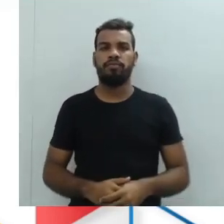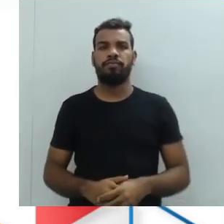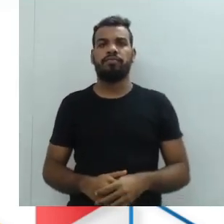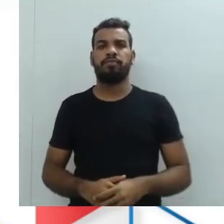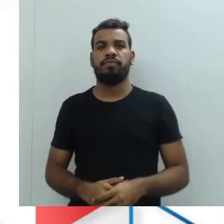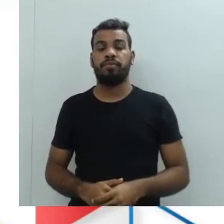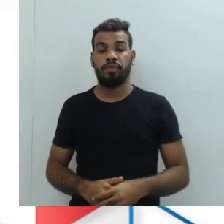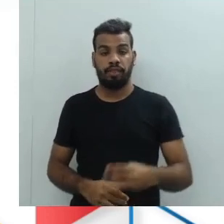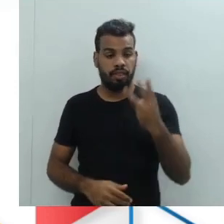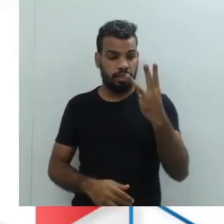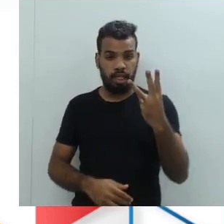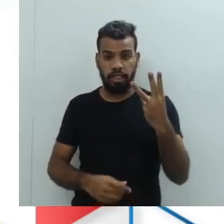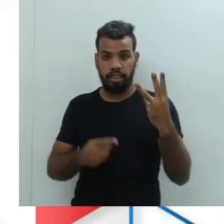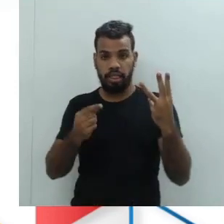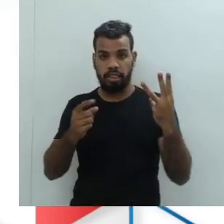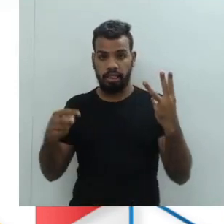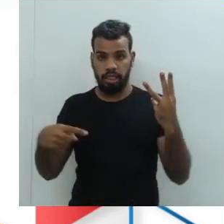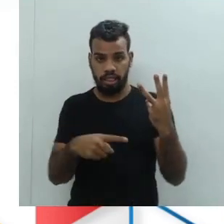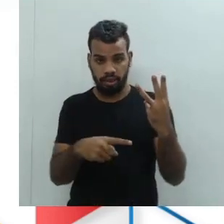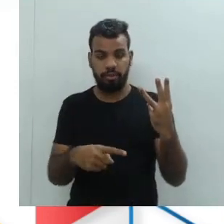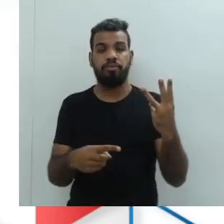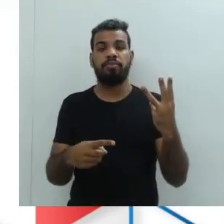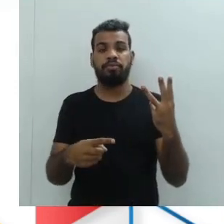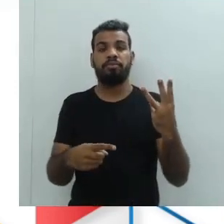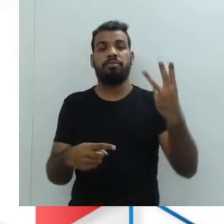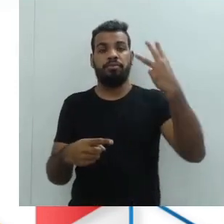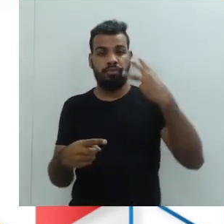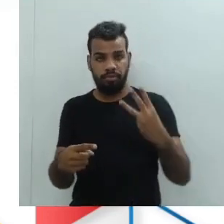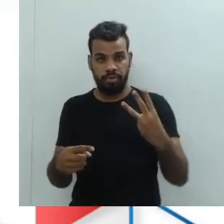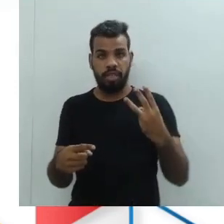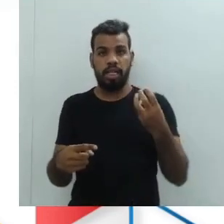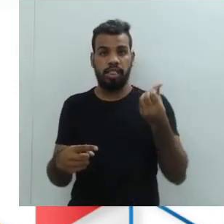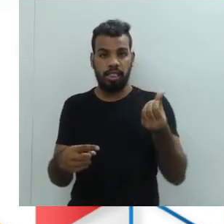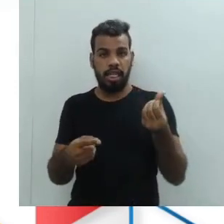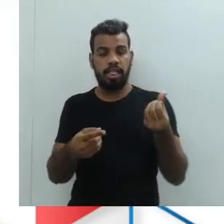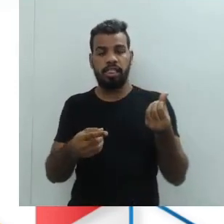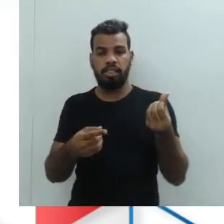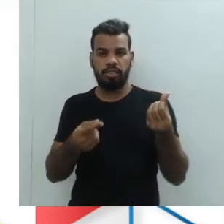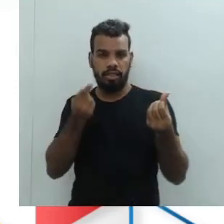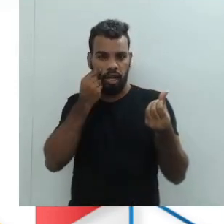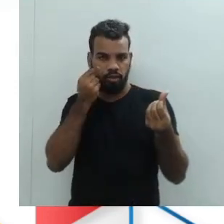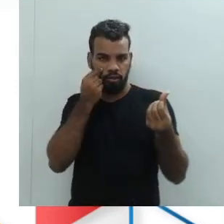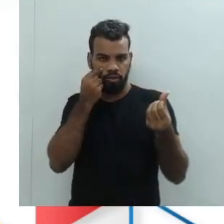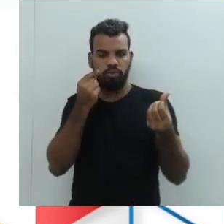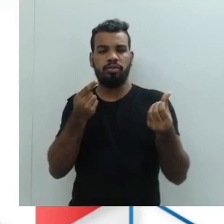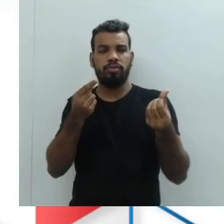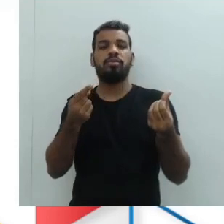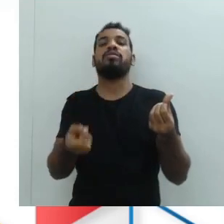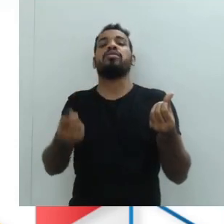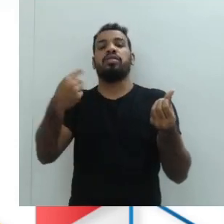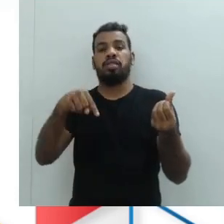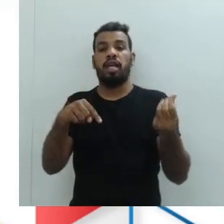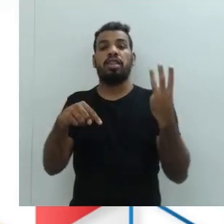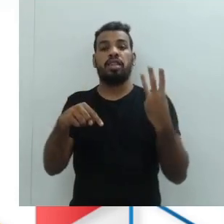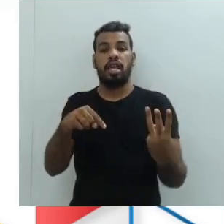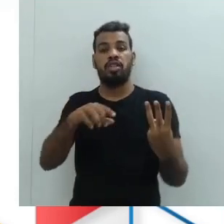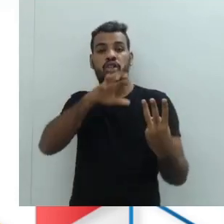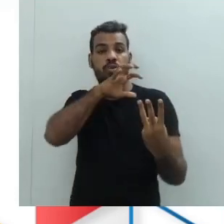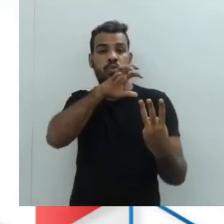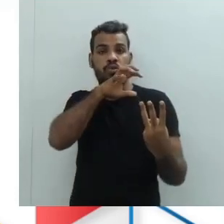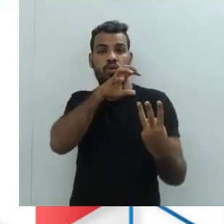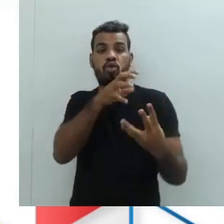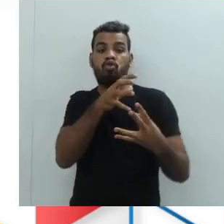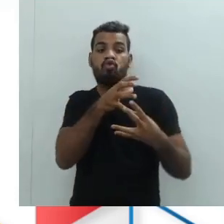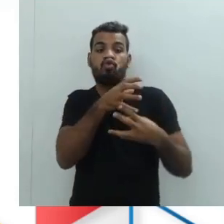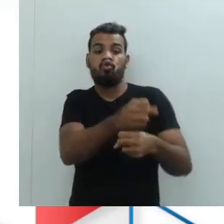ó, 3 do Santa Cruz, mais 6 do Náutico, daria 9, e mais 3 do Sport, dariam 12.